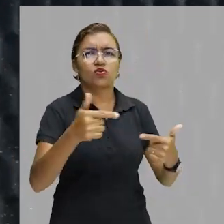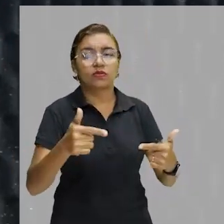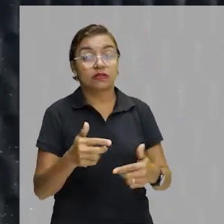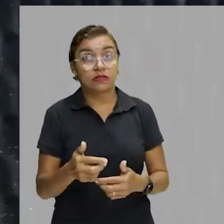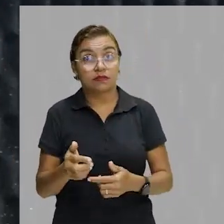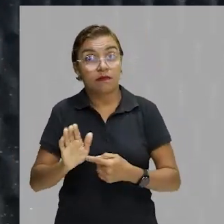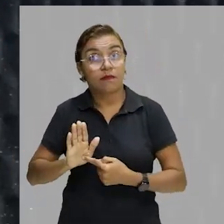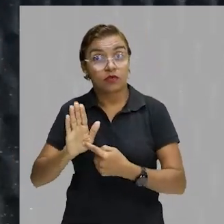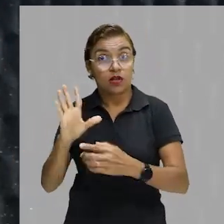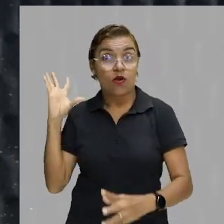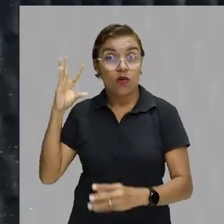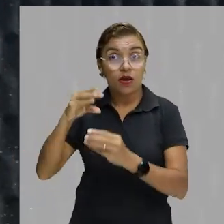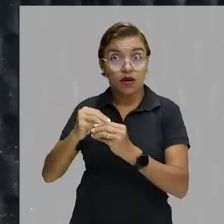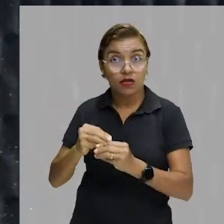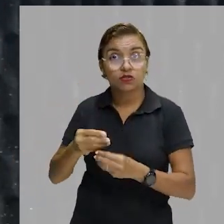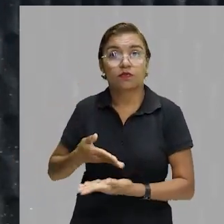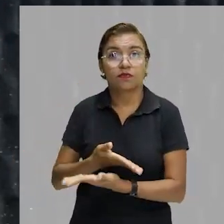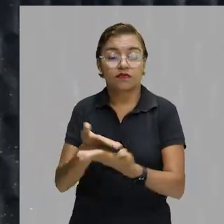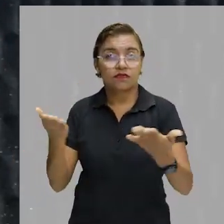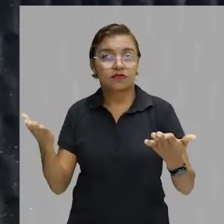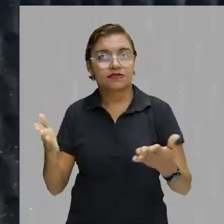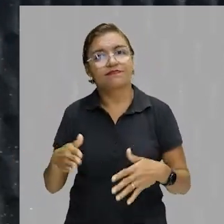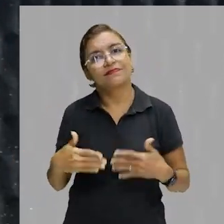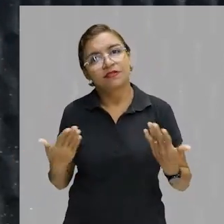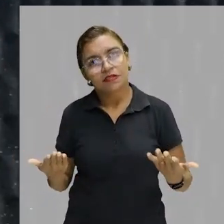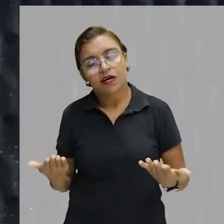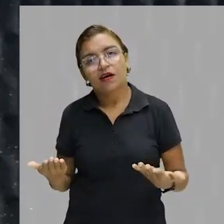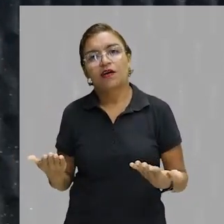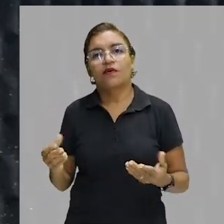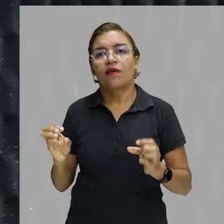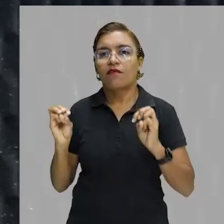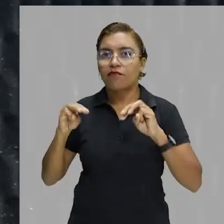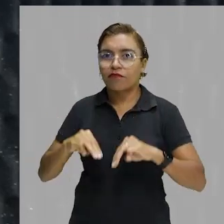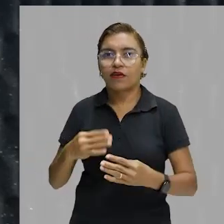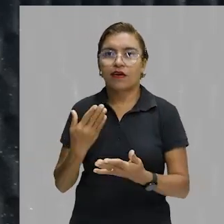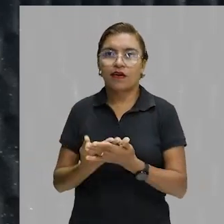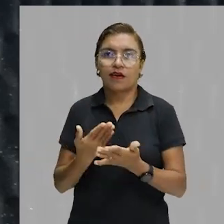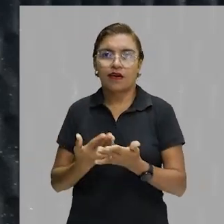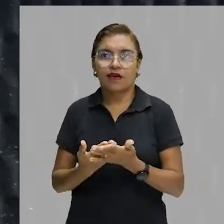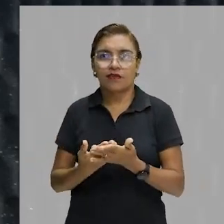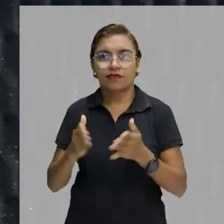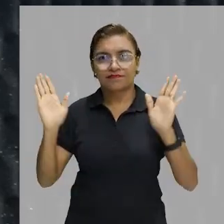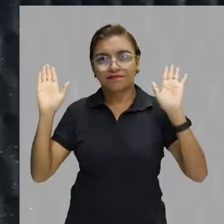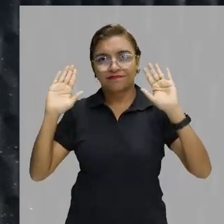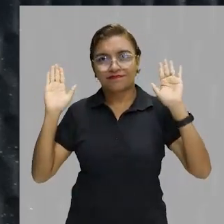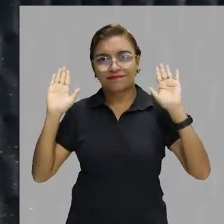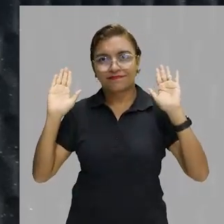só trouxe um resuminho aqui para vocês. Então, galerinha, até a nossa próxima aula. Vamos para cima.